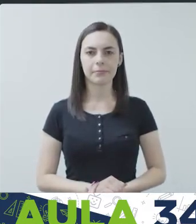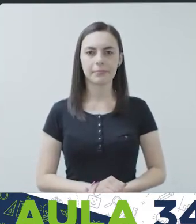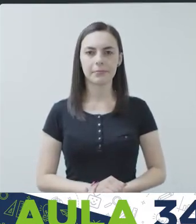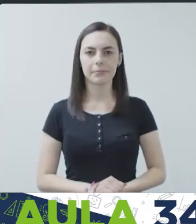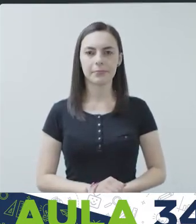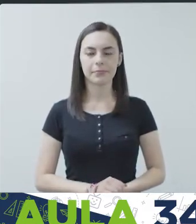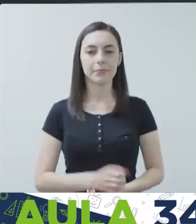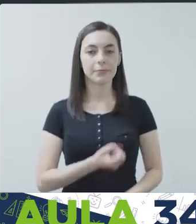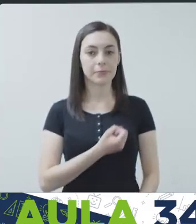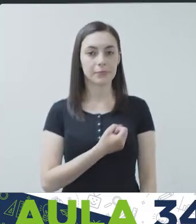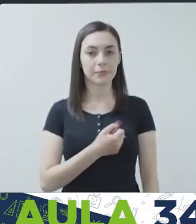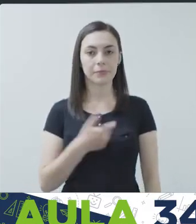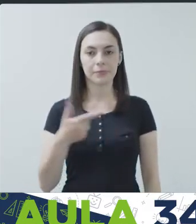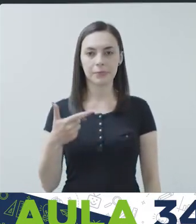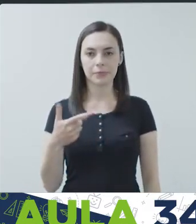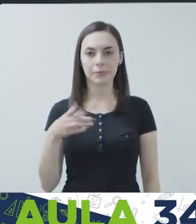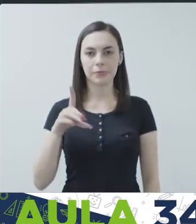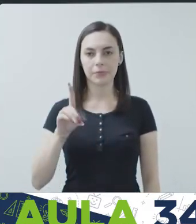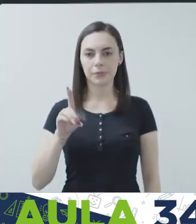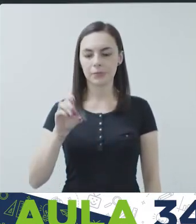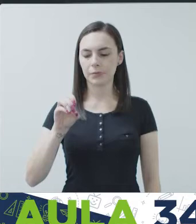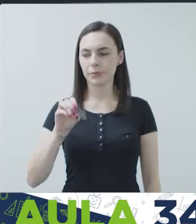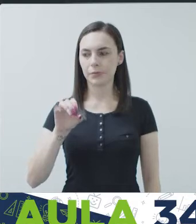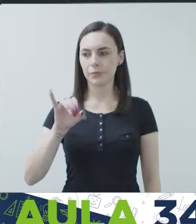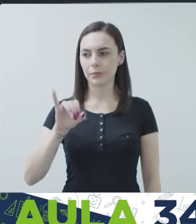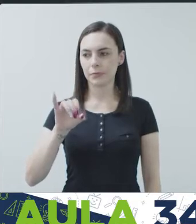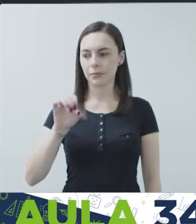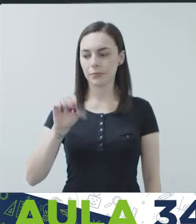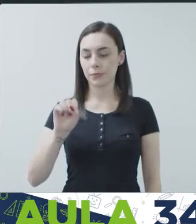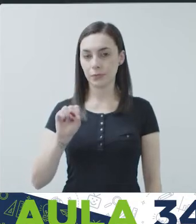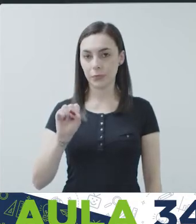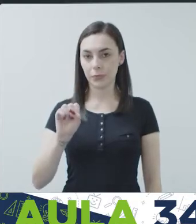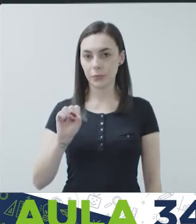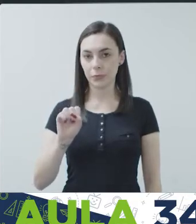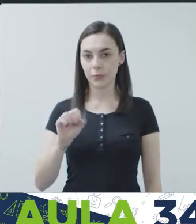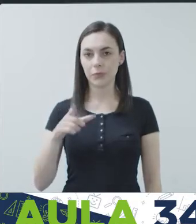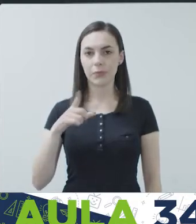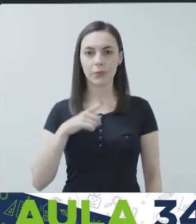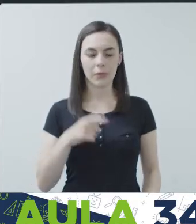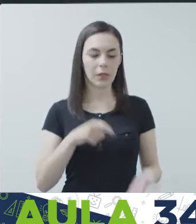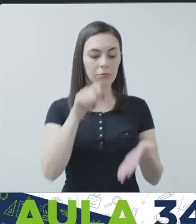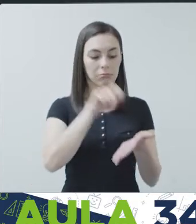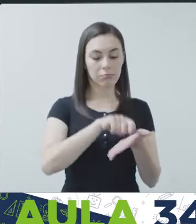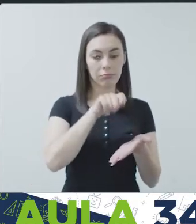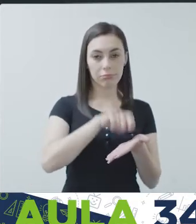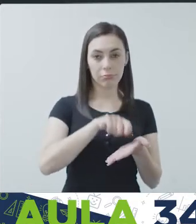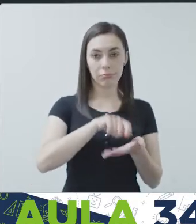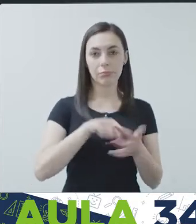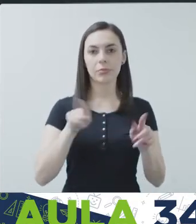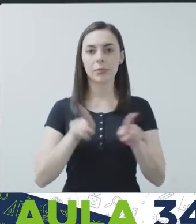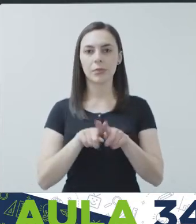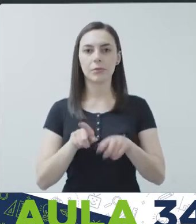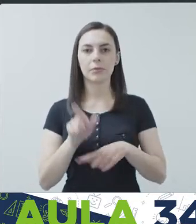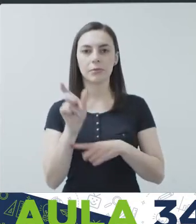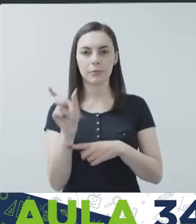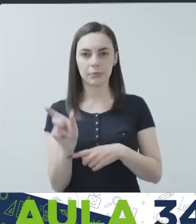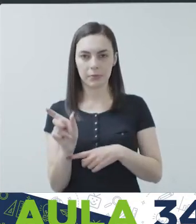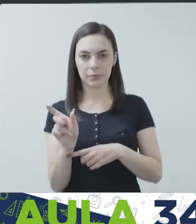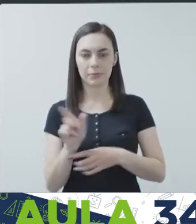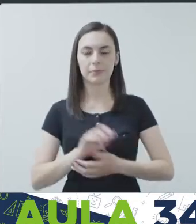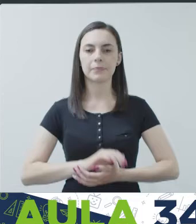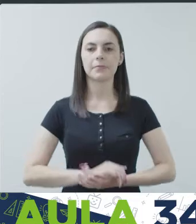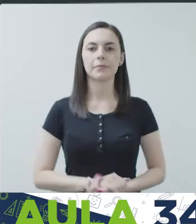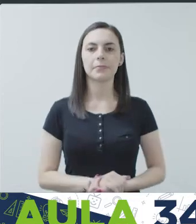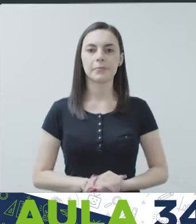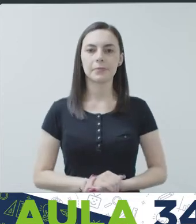2. Então, como a gente lê o número, escreve 2 e como a gente faz o traçado?